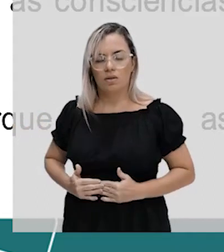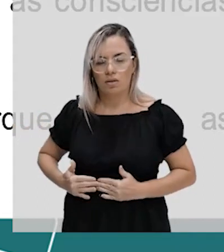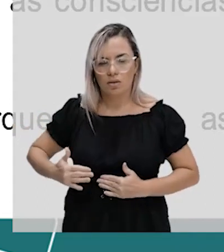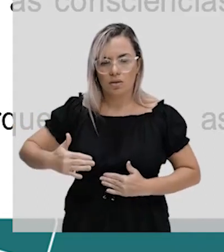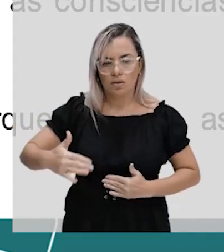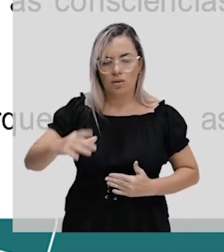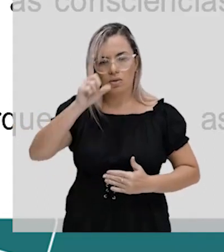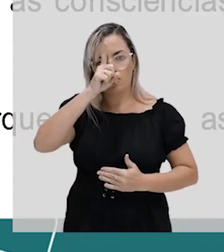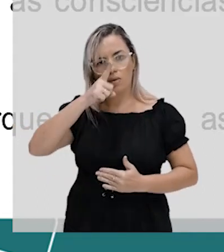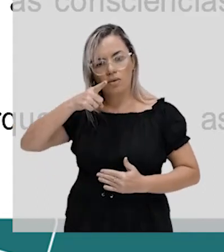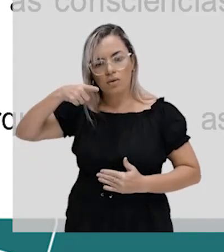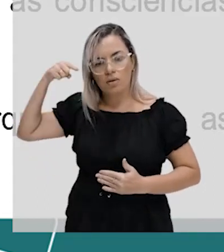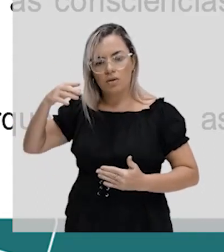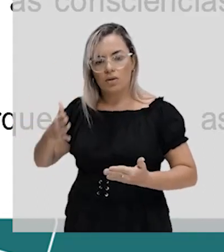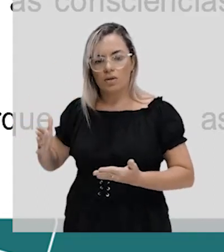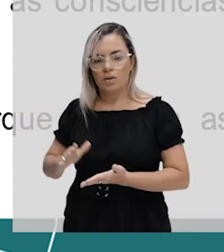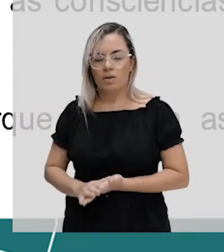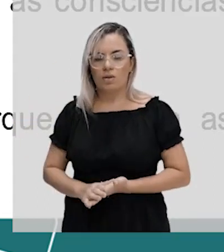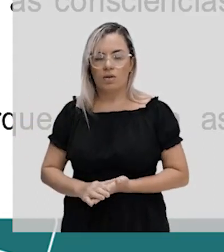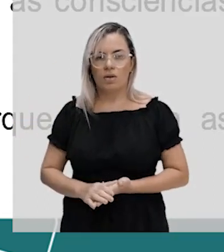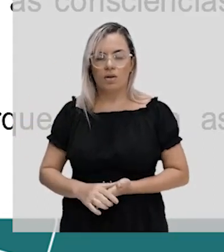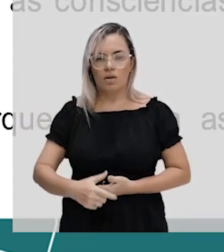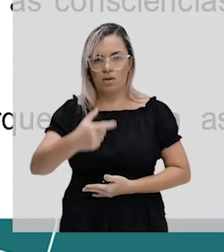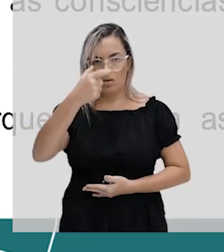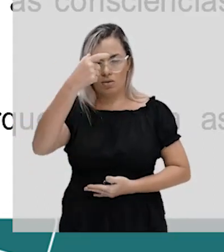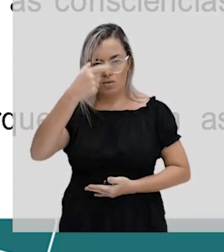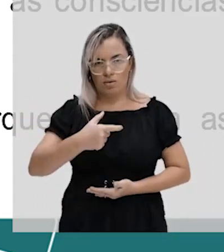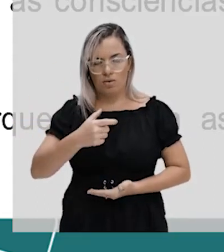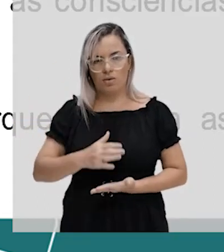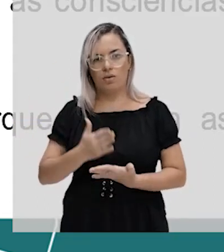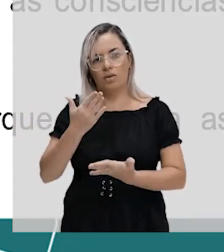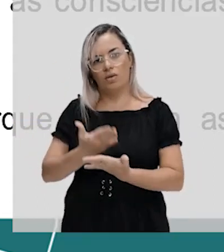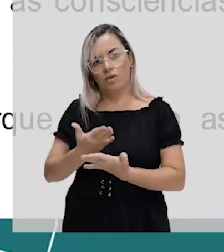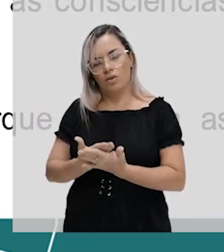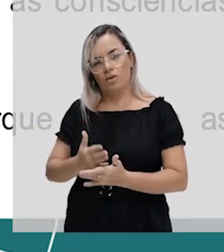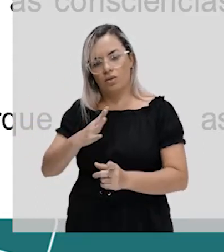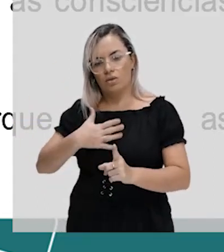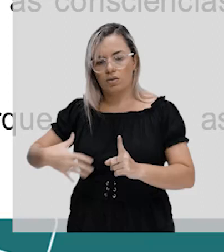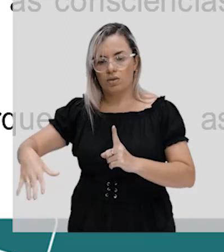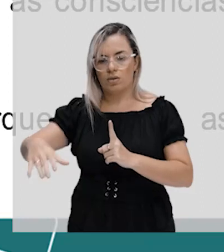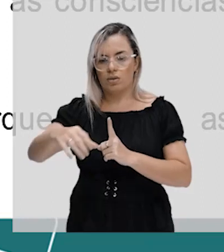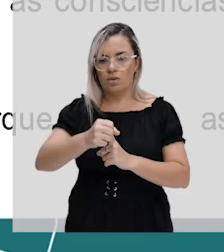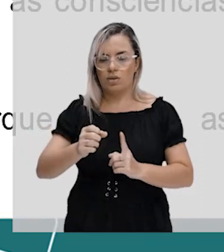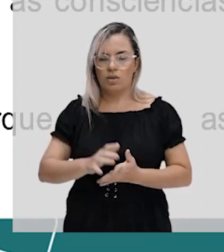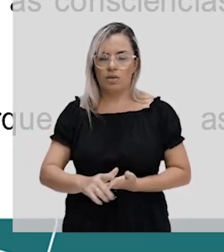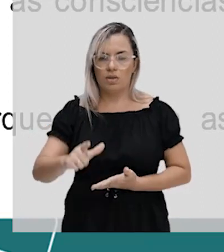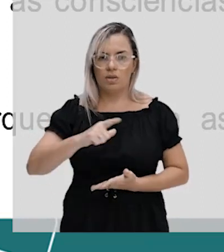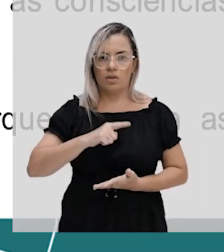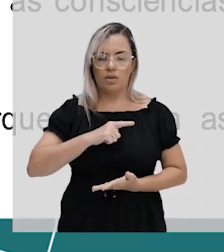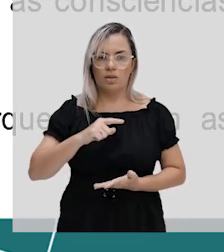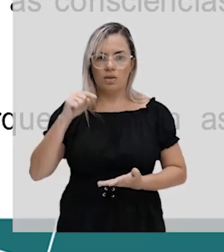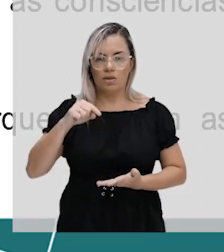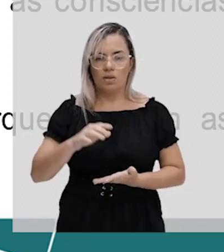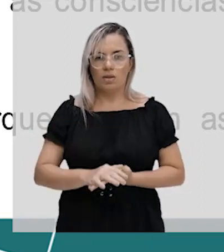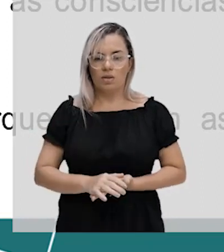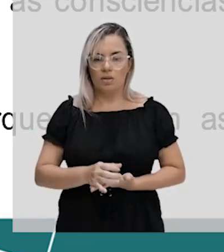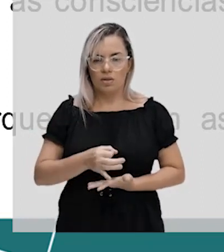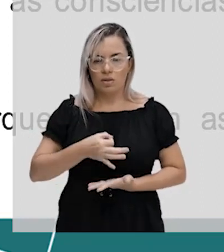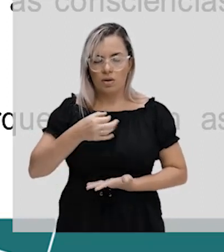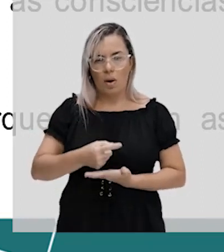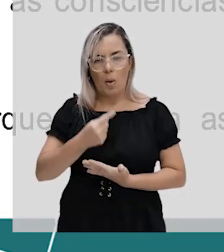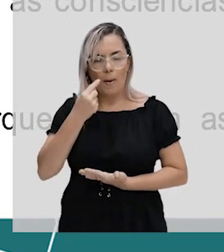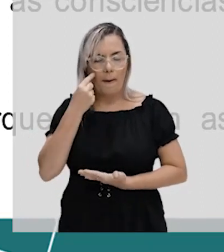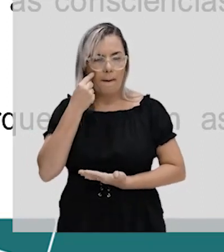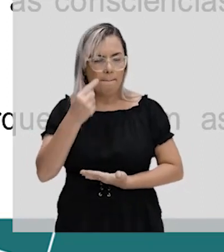vai dizer o seguinte: o cientista social, o sociólogo, ele deve se colocar a observar os